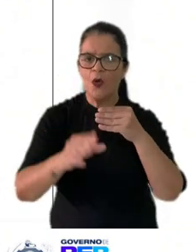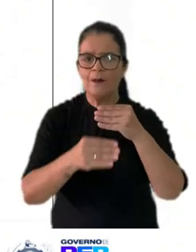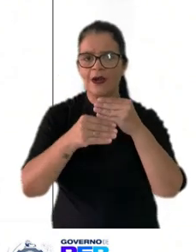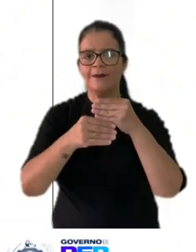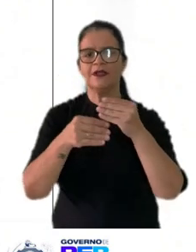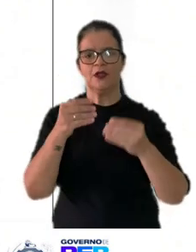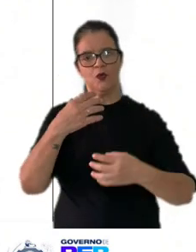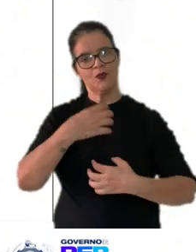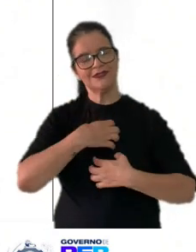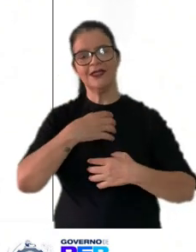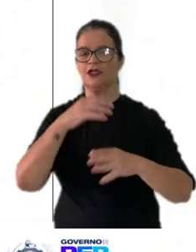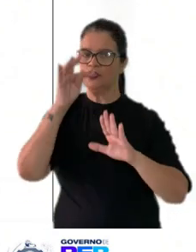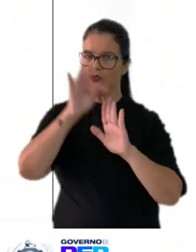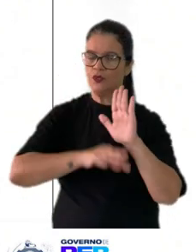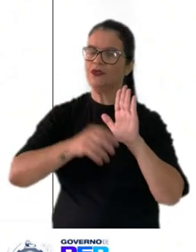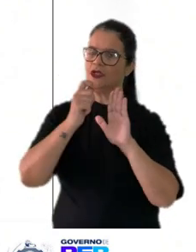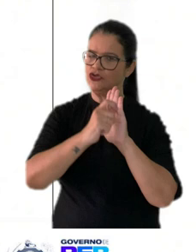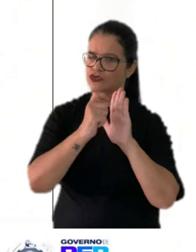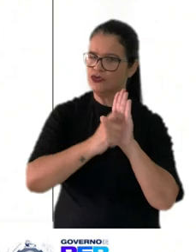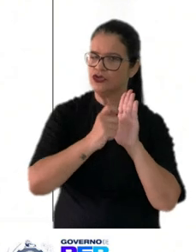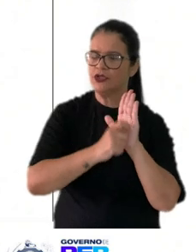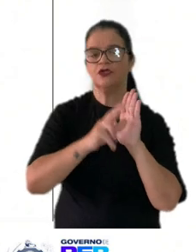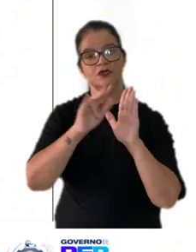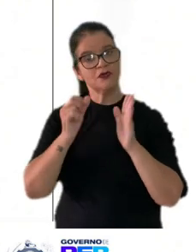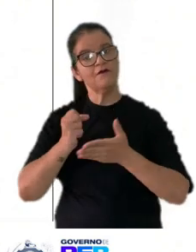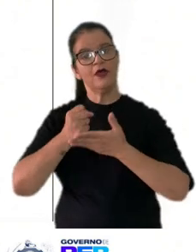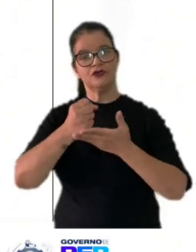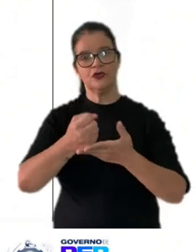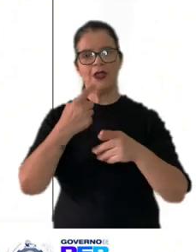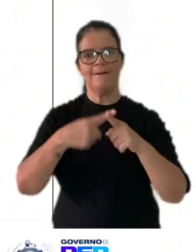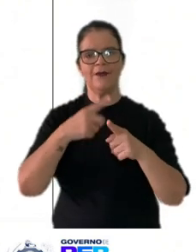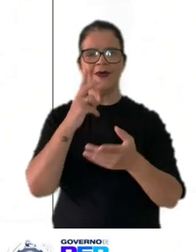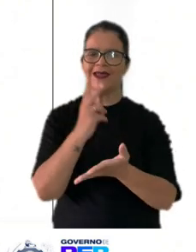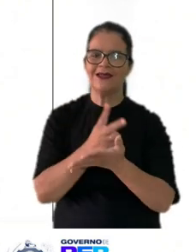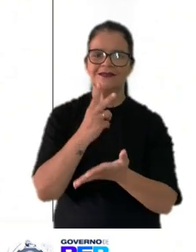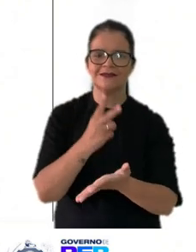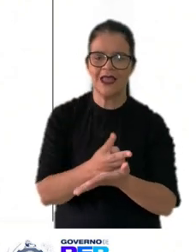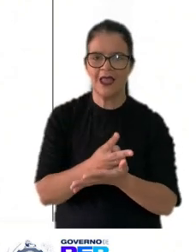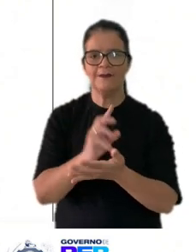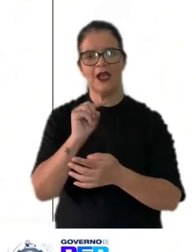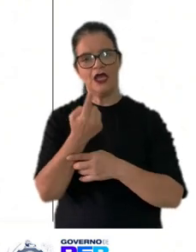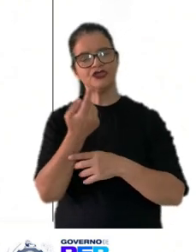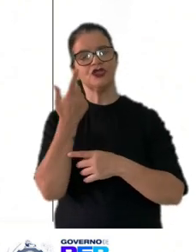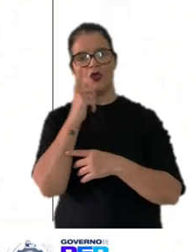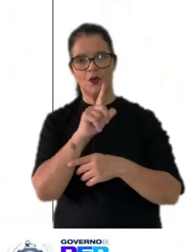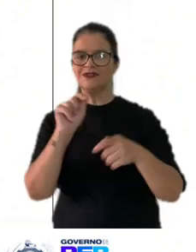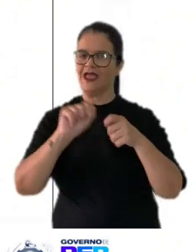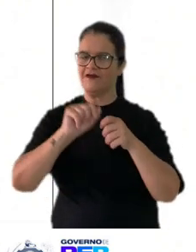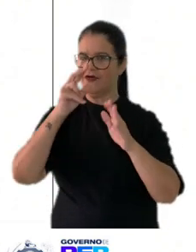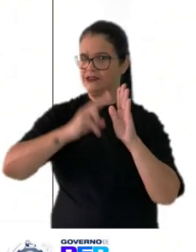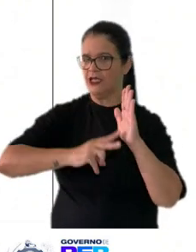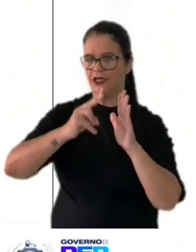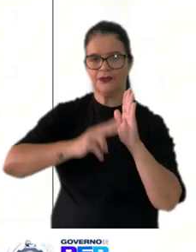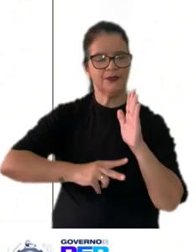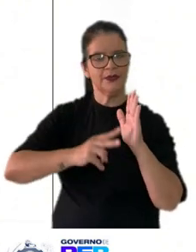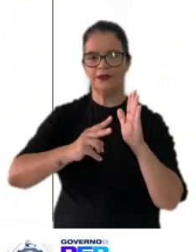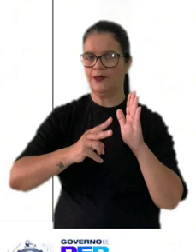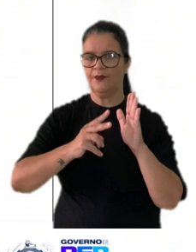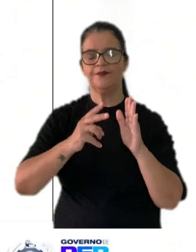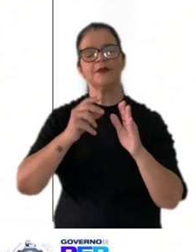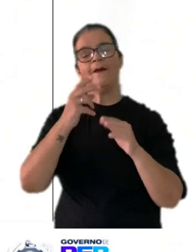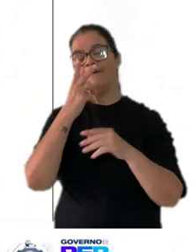do texto escrito isso vai ajudar porque nem sempre a gente consegue fazer a leitura principalmente se o texto for muito longo